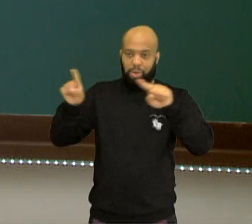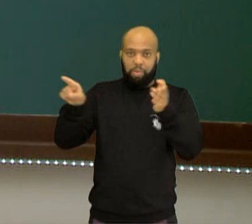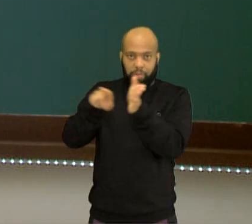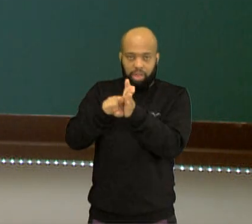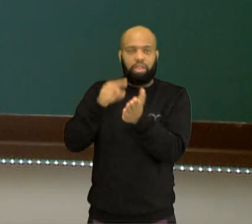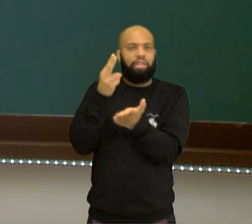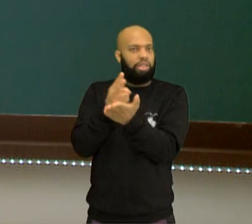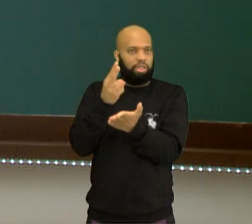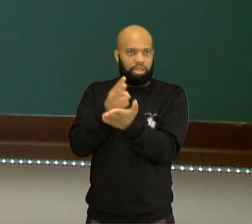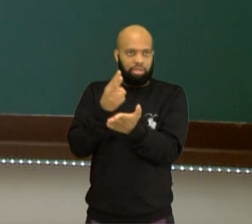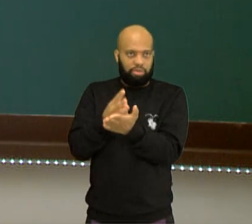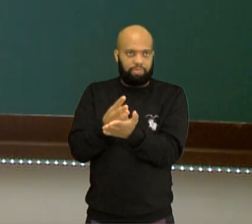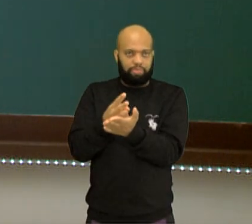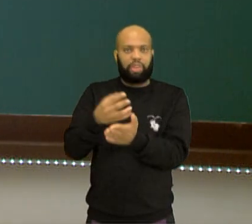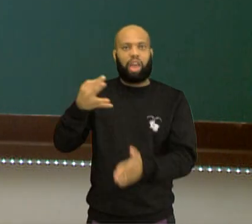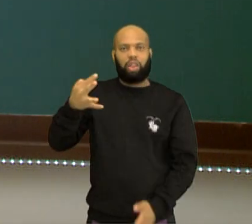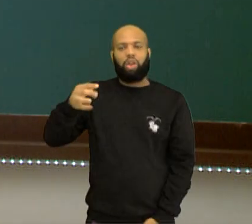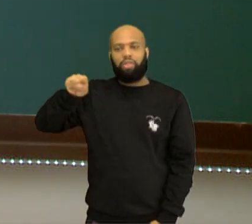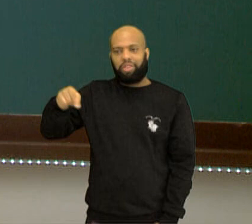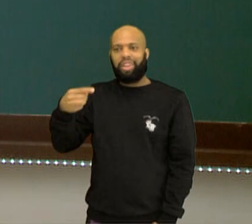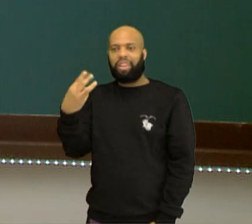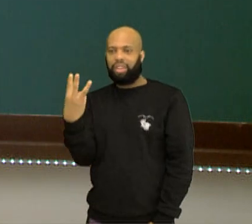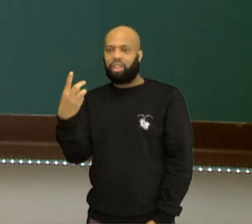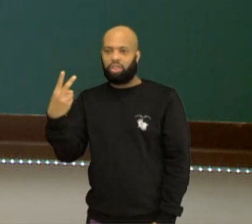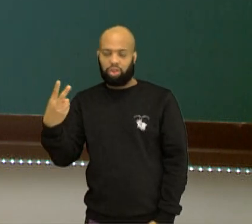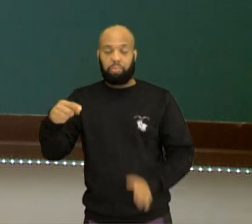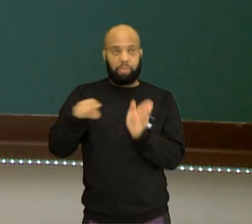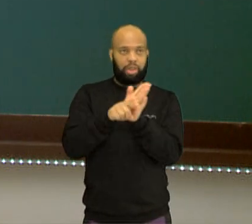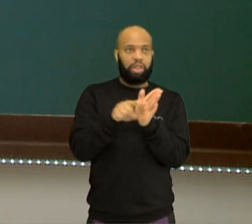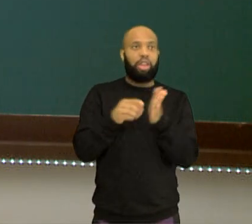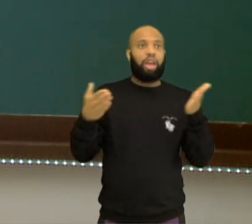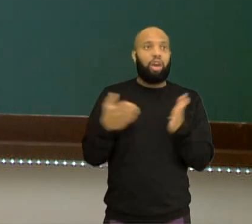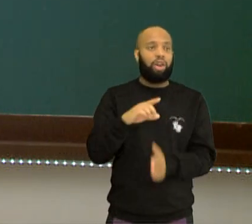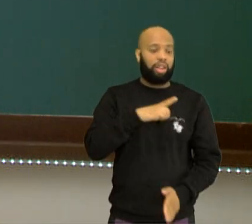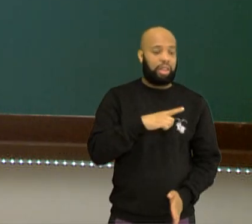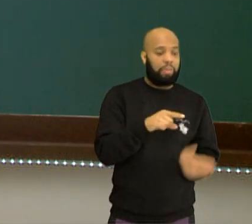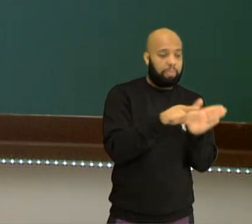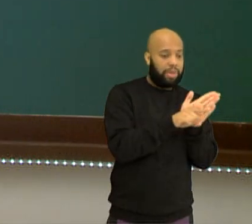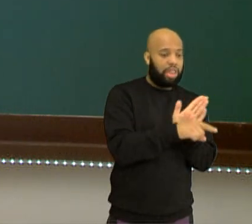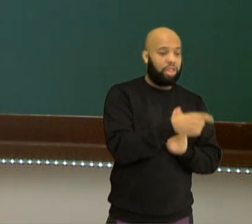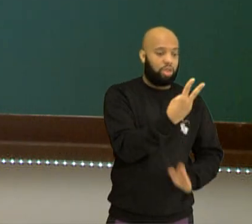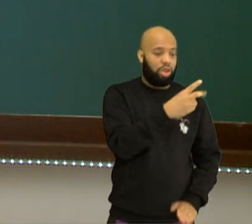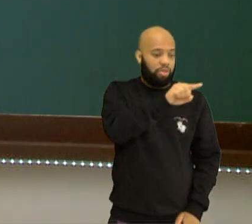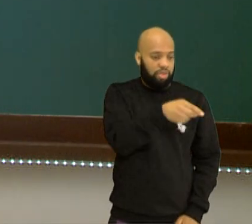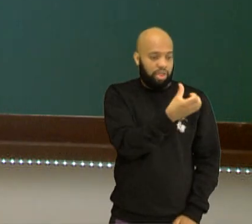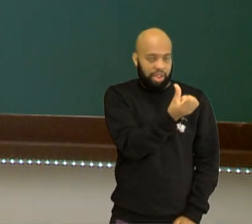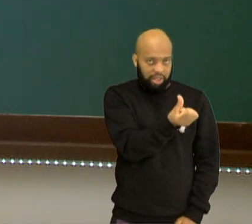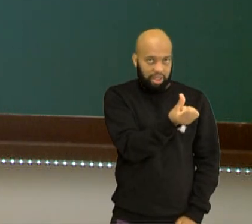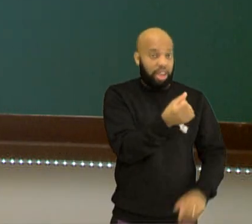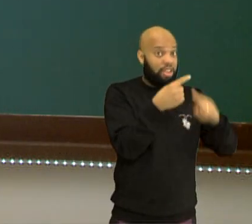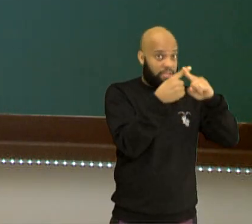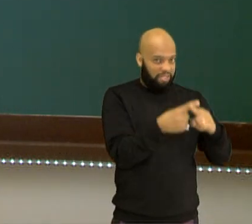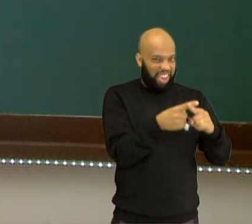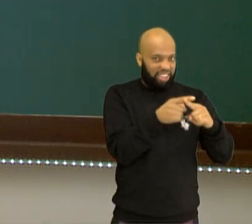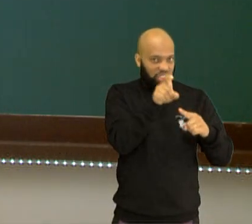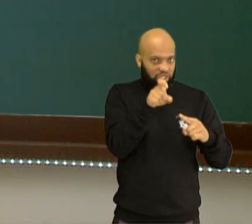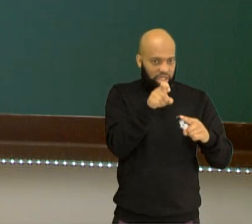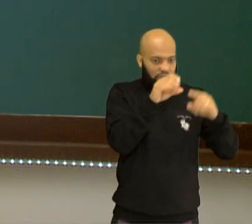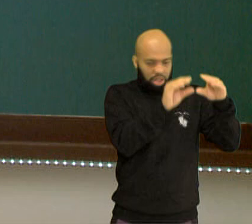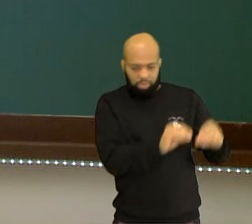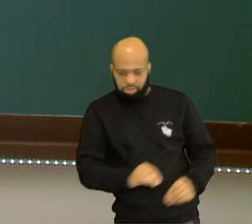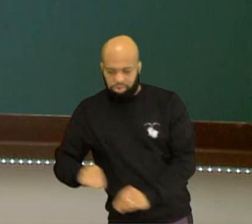bom? E o menos 2,6, que está multiplicando aqui, passa dividindo. Muito